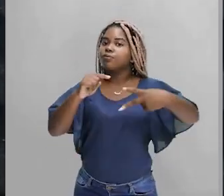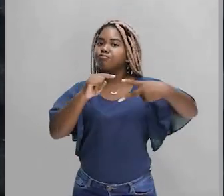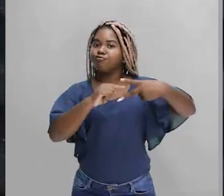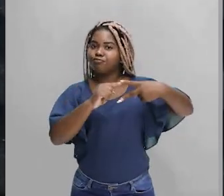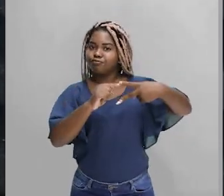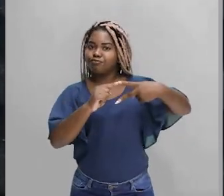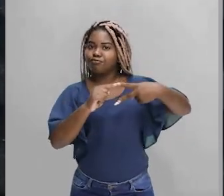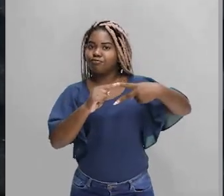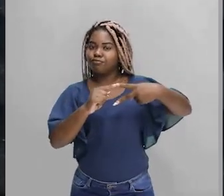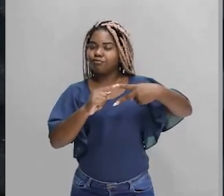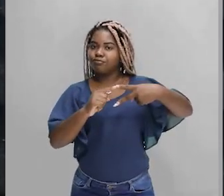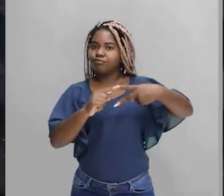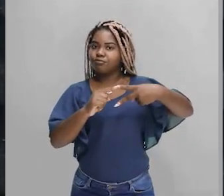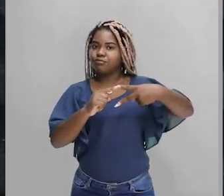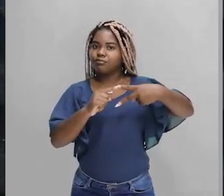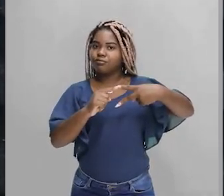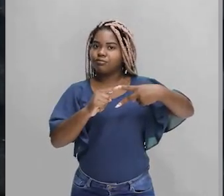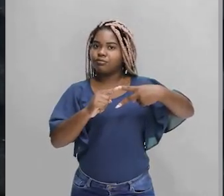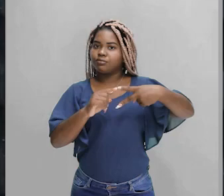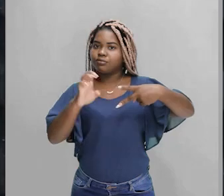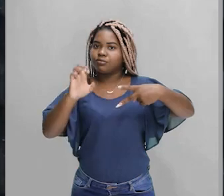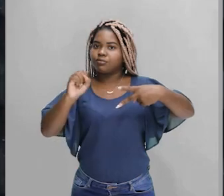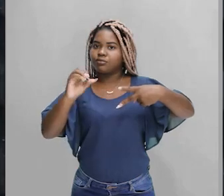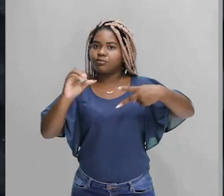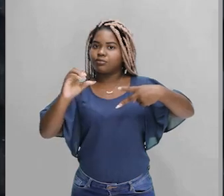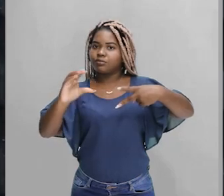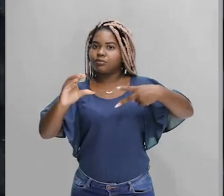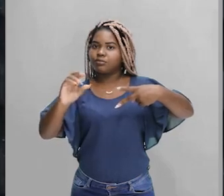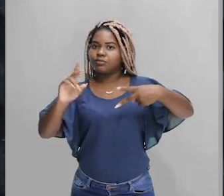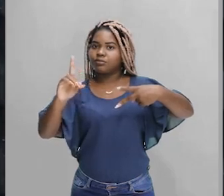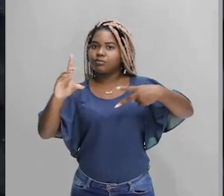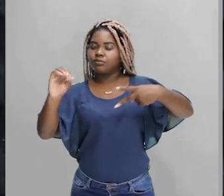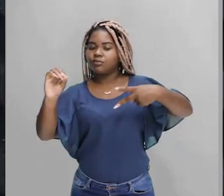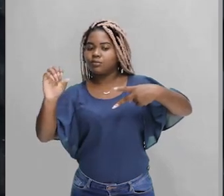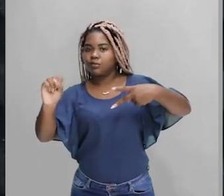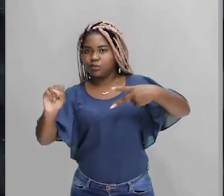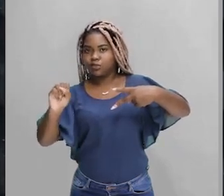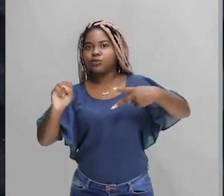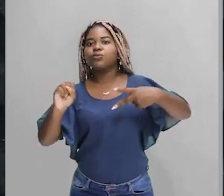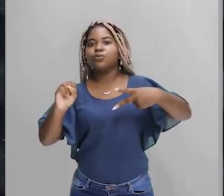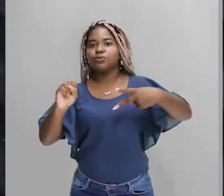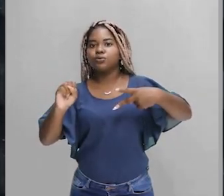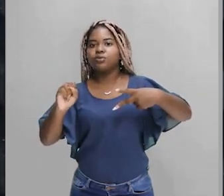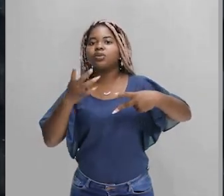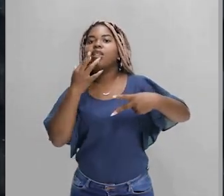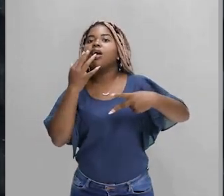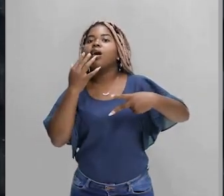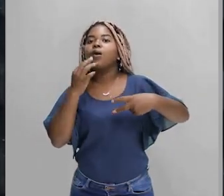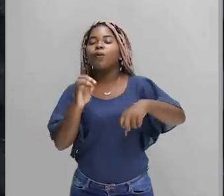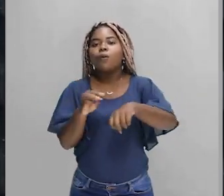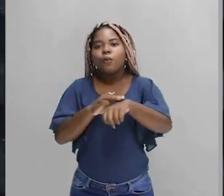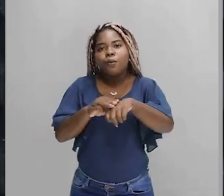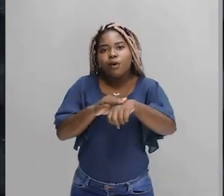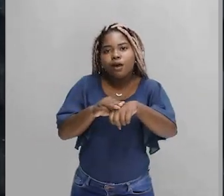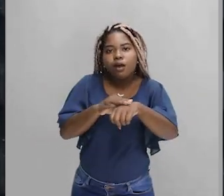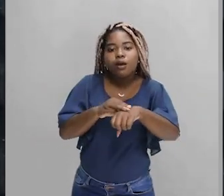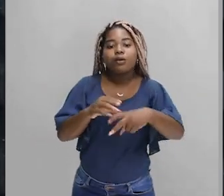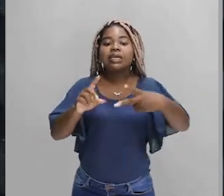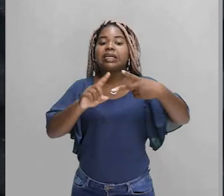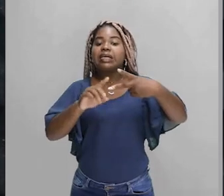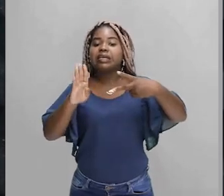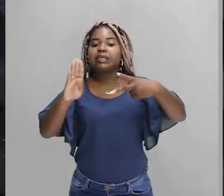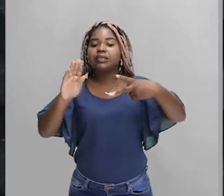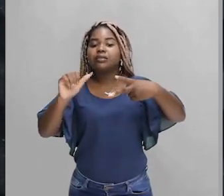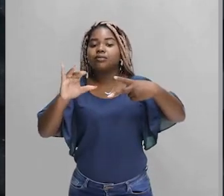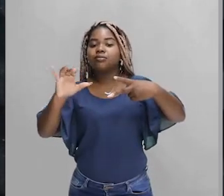Os os escudos cristalinos, que vocês vão ver aqui em marrom, tá certo? E as bacias